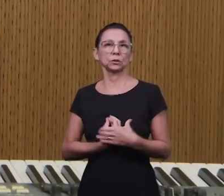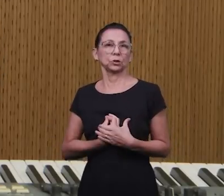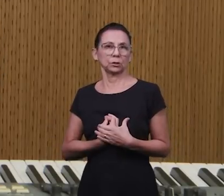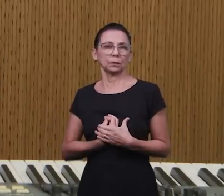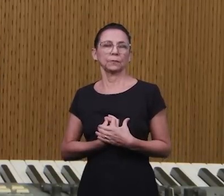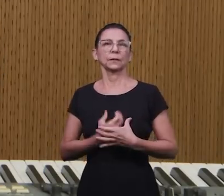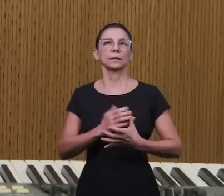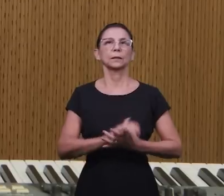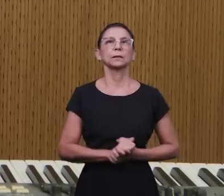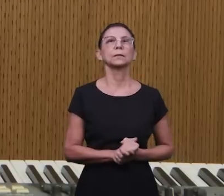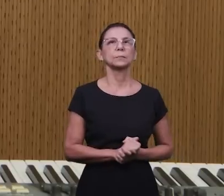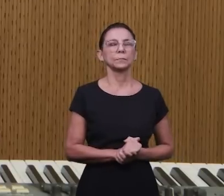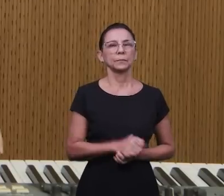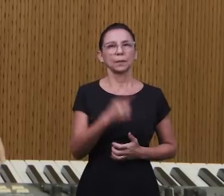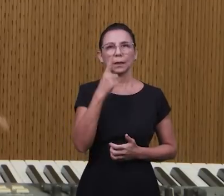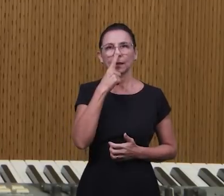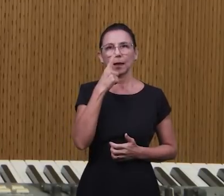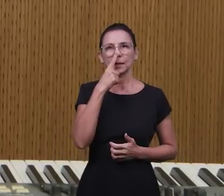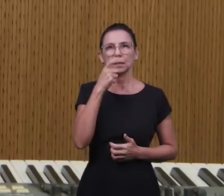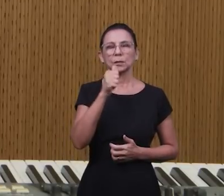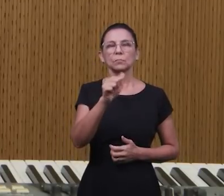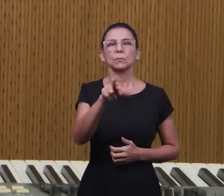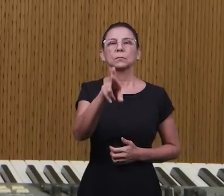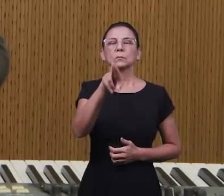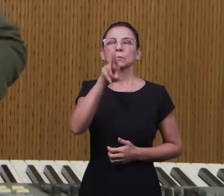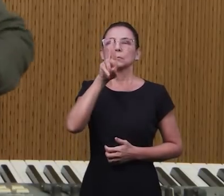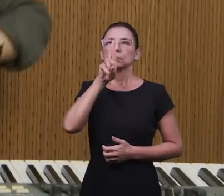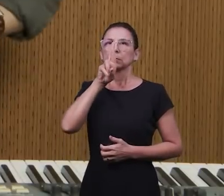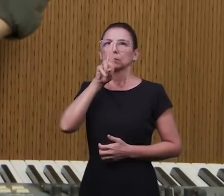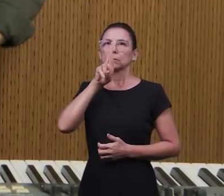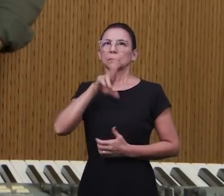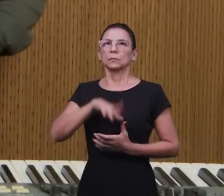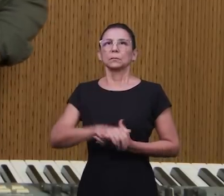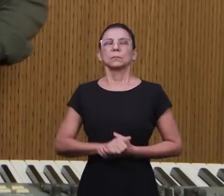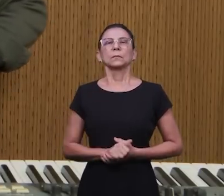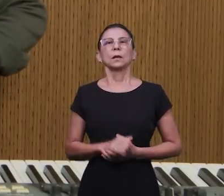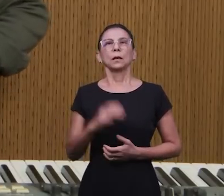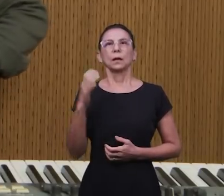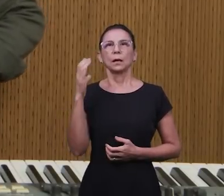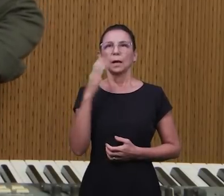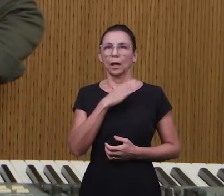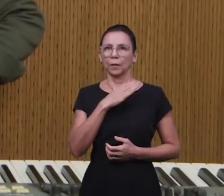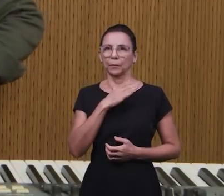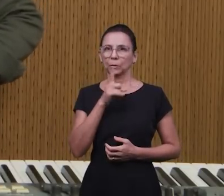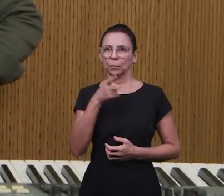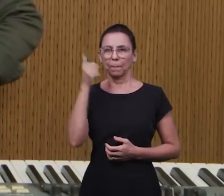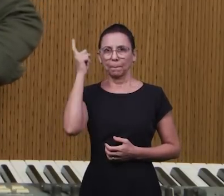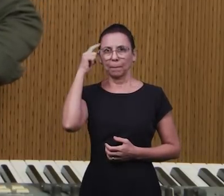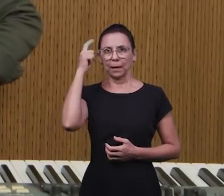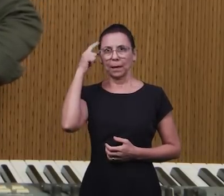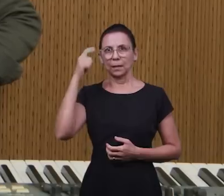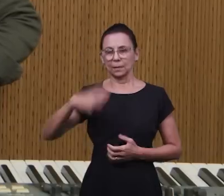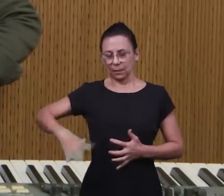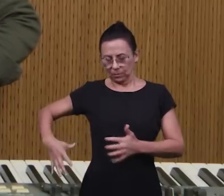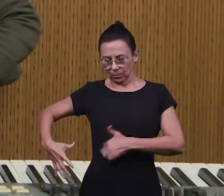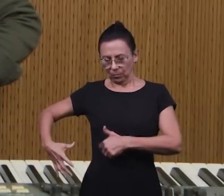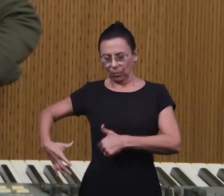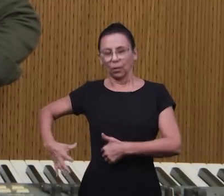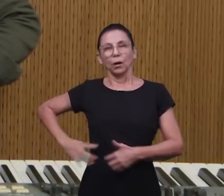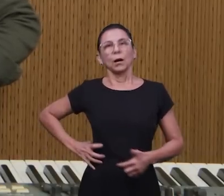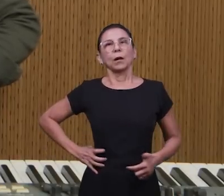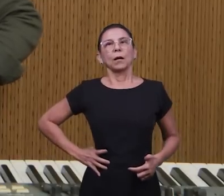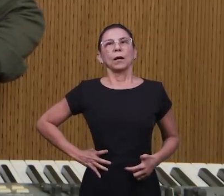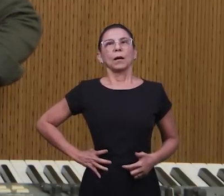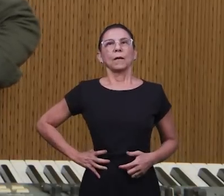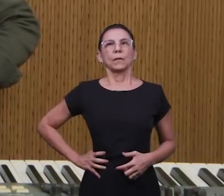inspirando pelo nariz. E vai ser um pouco rápido. Pense sempre nessa estrutura aqui intercostal. Nós vamos puxar o ar